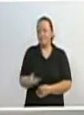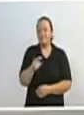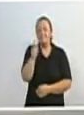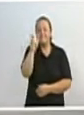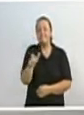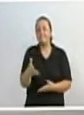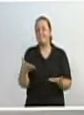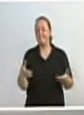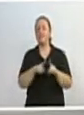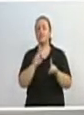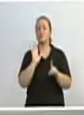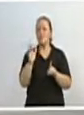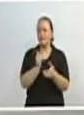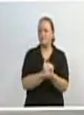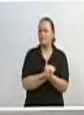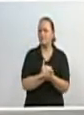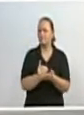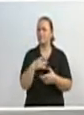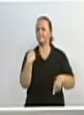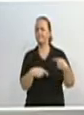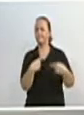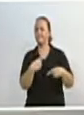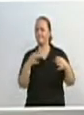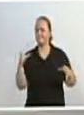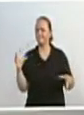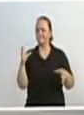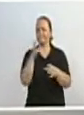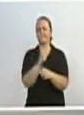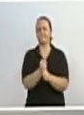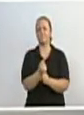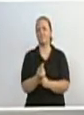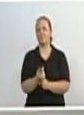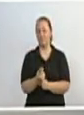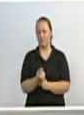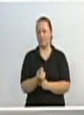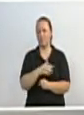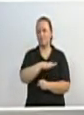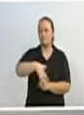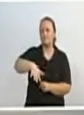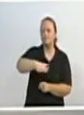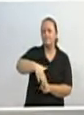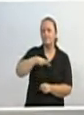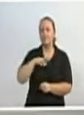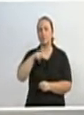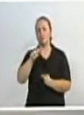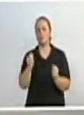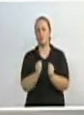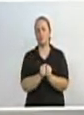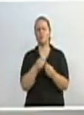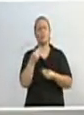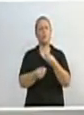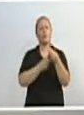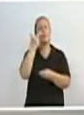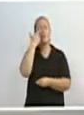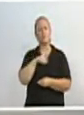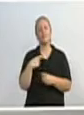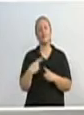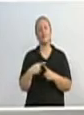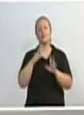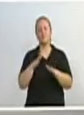e debatemos aquilo que envolve as mais diversas áreas. E o resultado disso são conquistas. E as conquistas